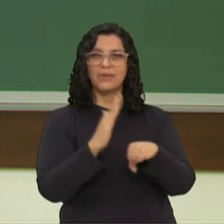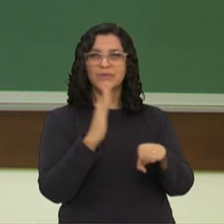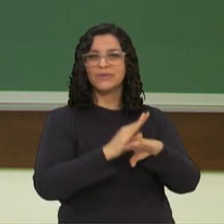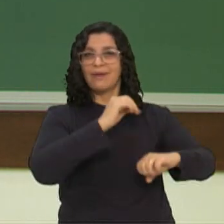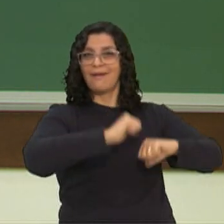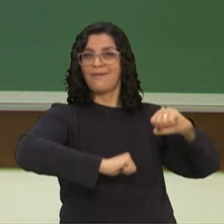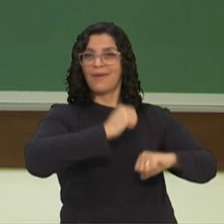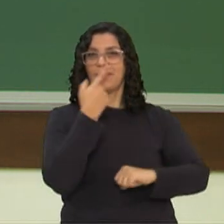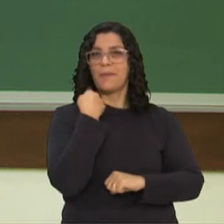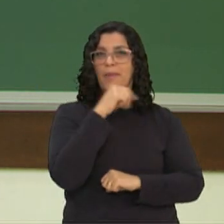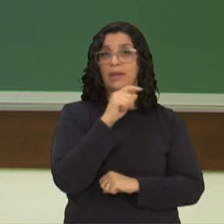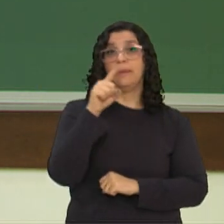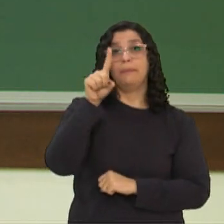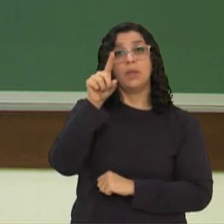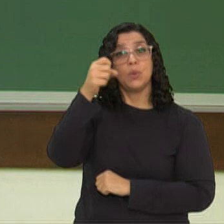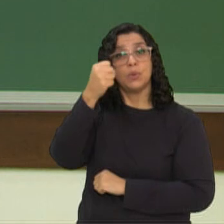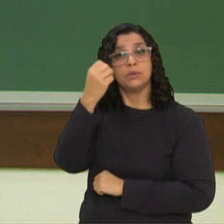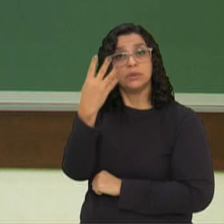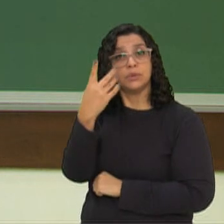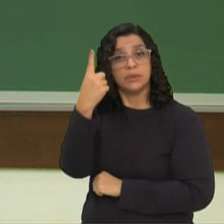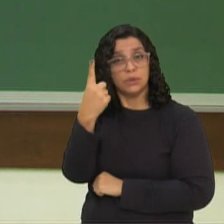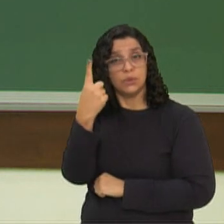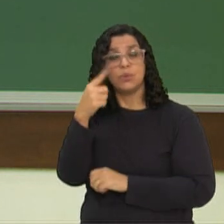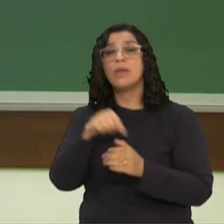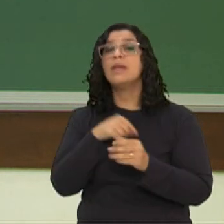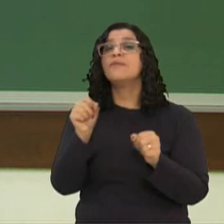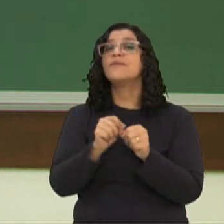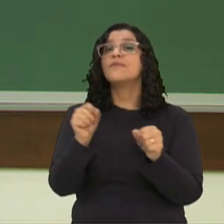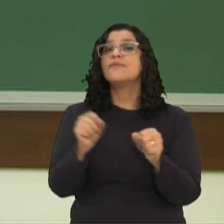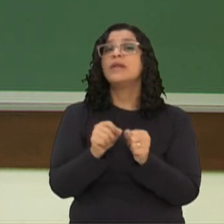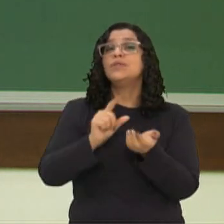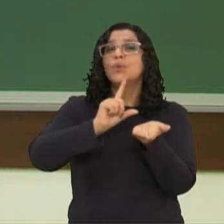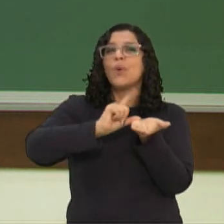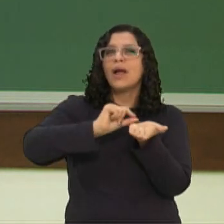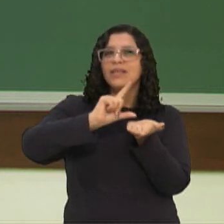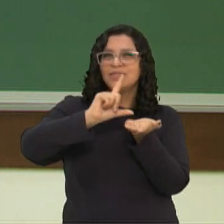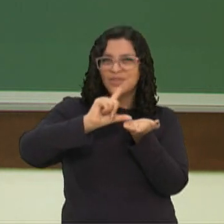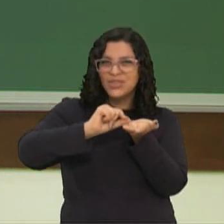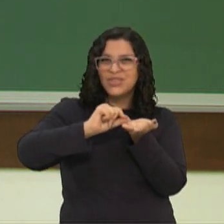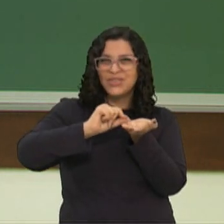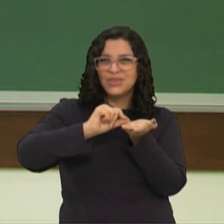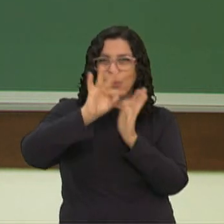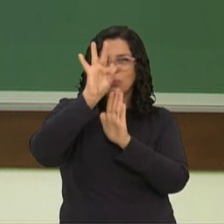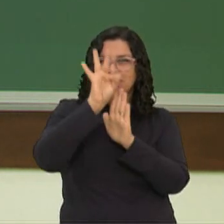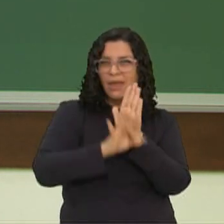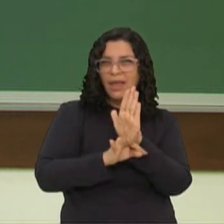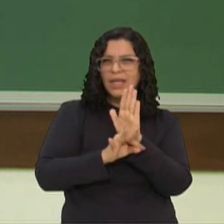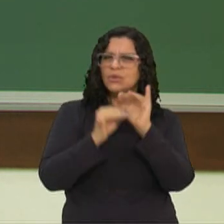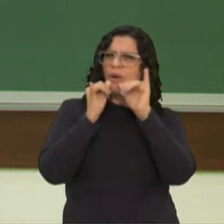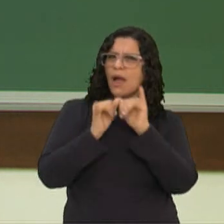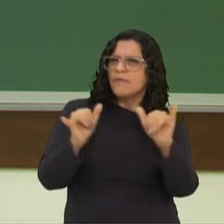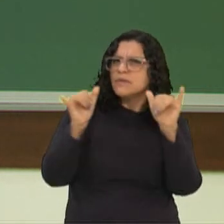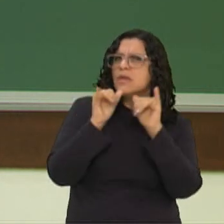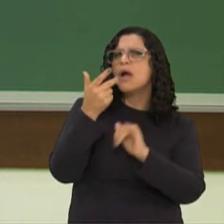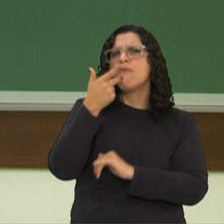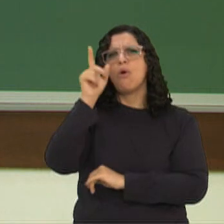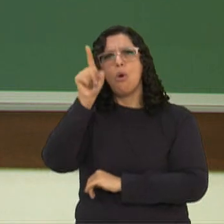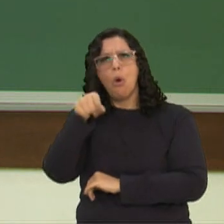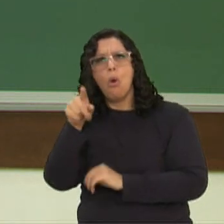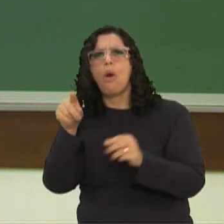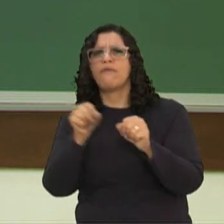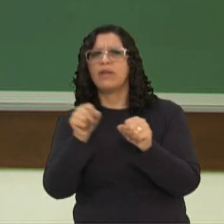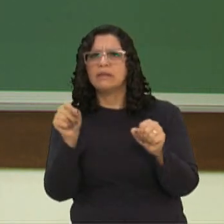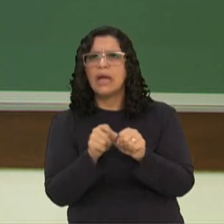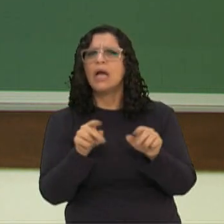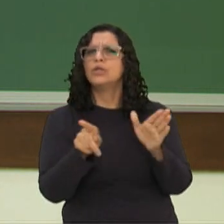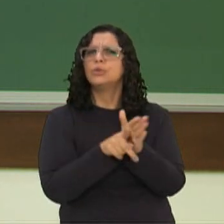ele, em 1841, ele publicou o seu artigo falando, relacionando ali tal, o